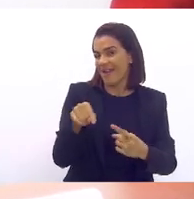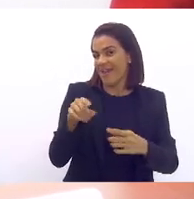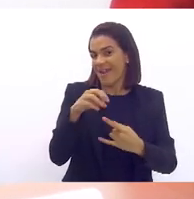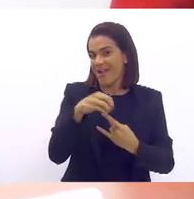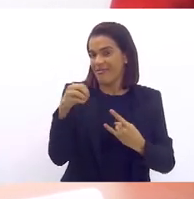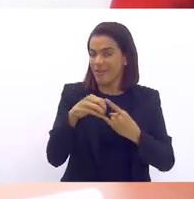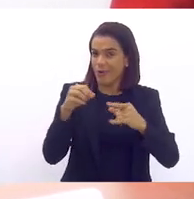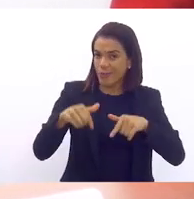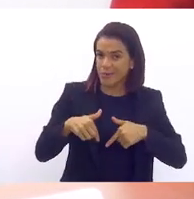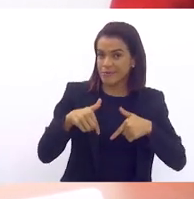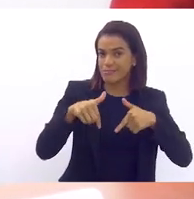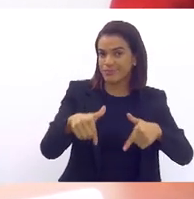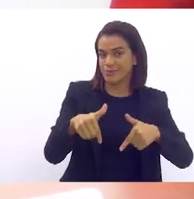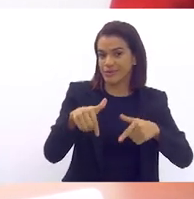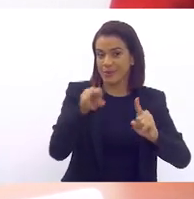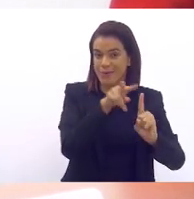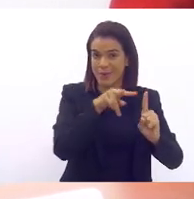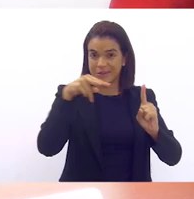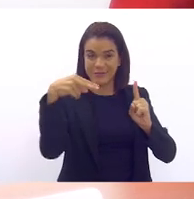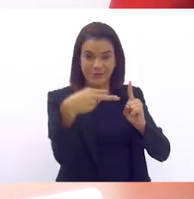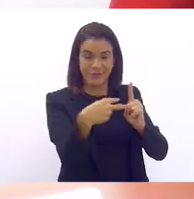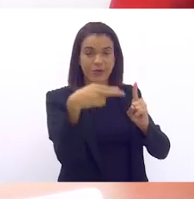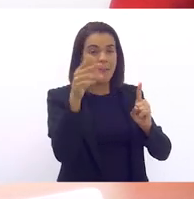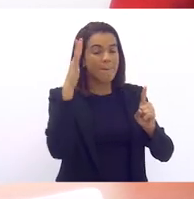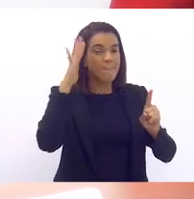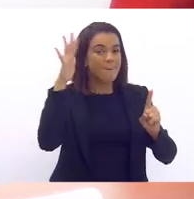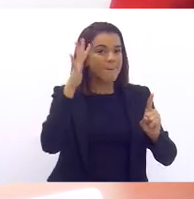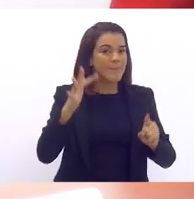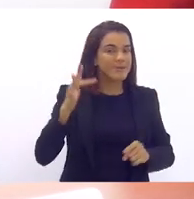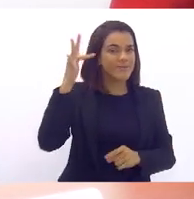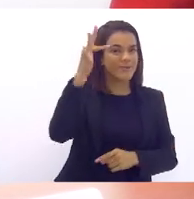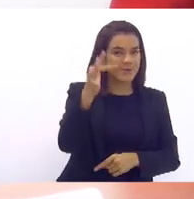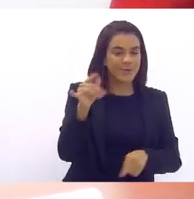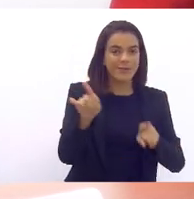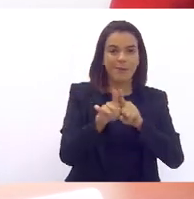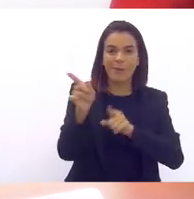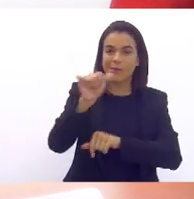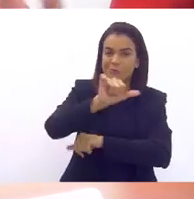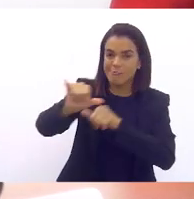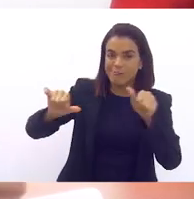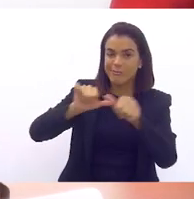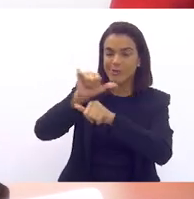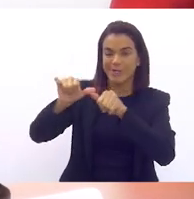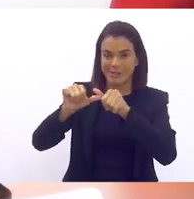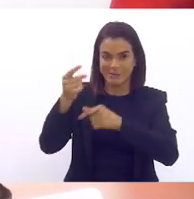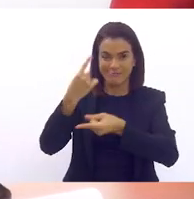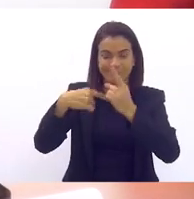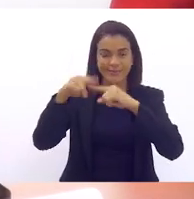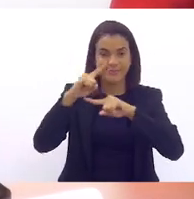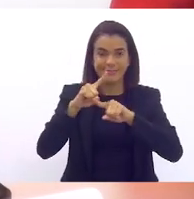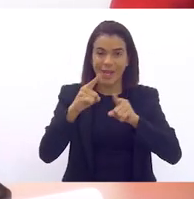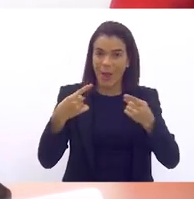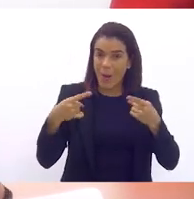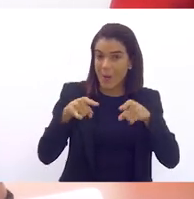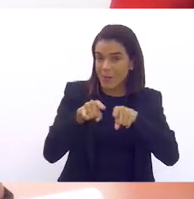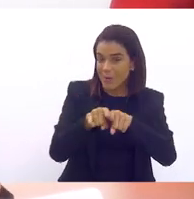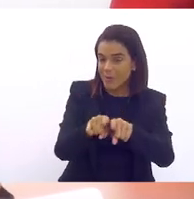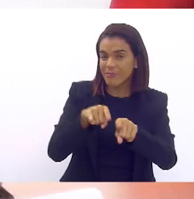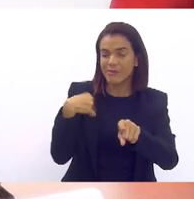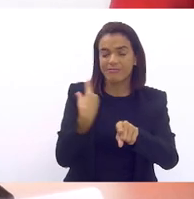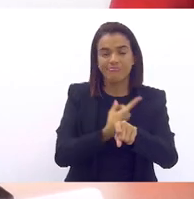posicionado assim do ponto de vista de perspectiva de futuro e de inovação ao mesmo tempo que estamos tentando